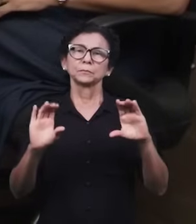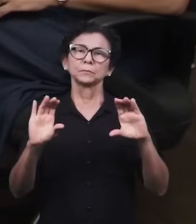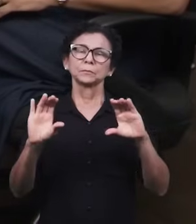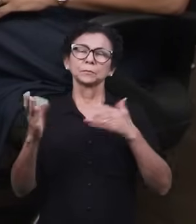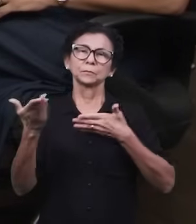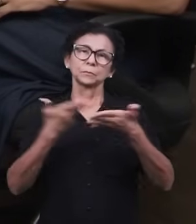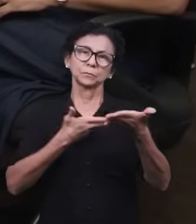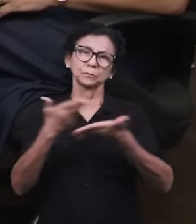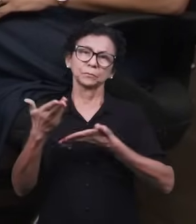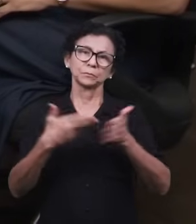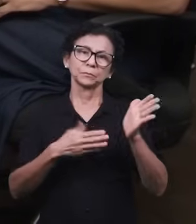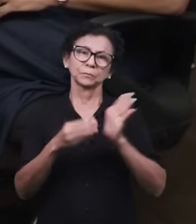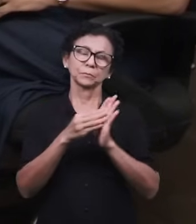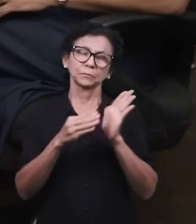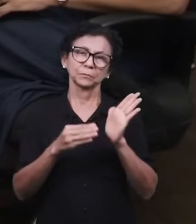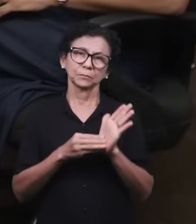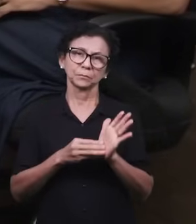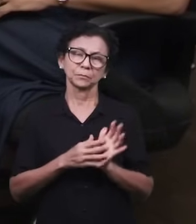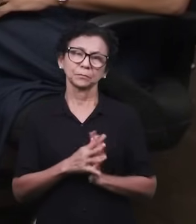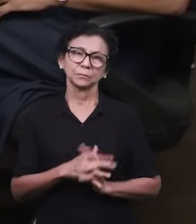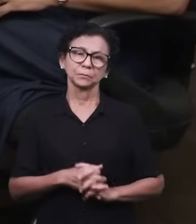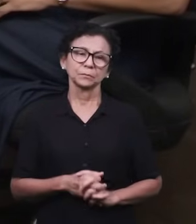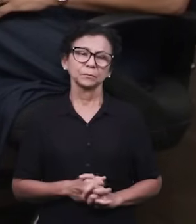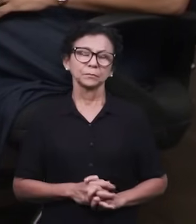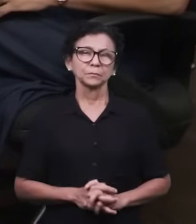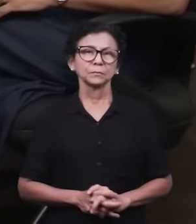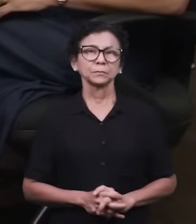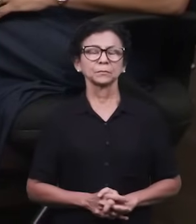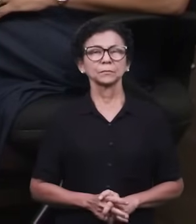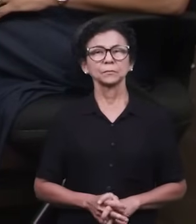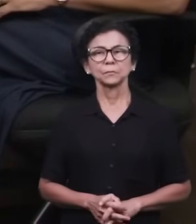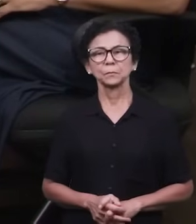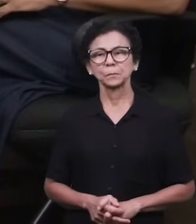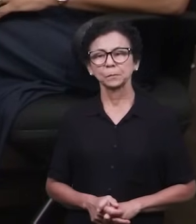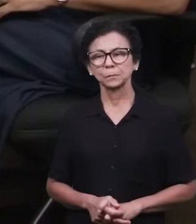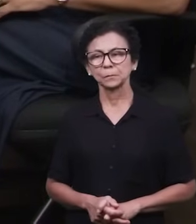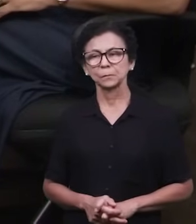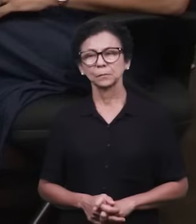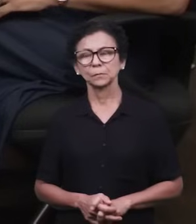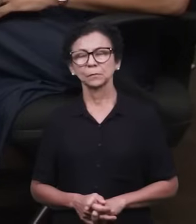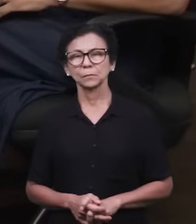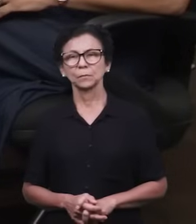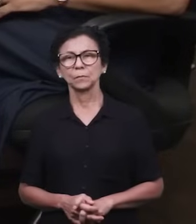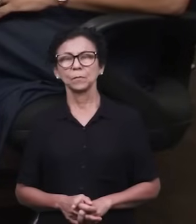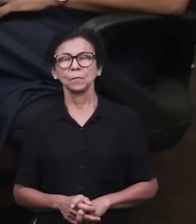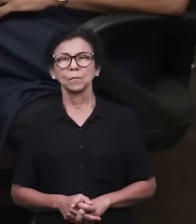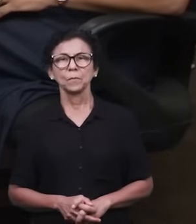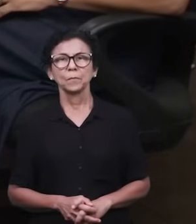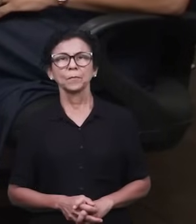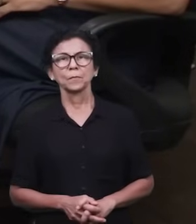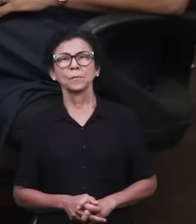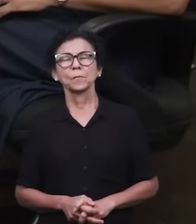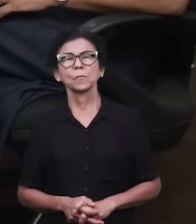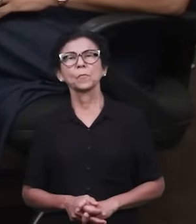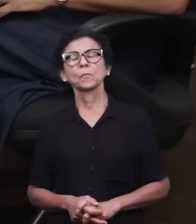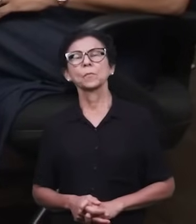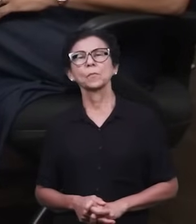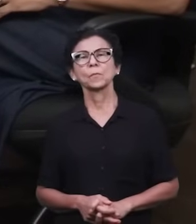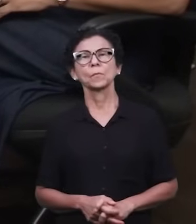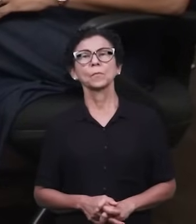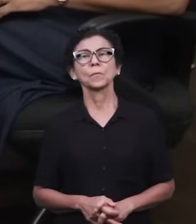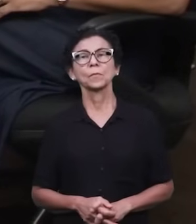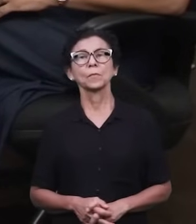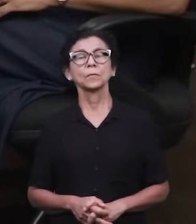compartilhar esse conteúdo que está sendo gerado aqui. Nós tivemos, Fábio, a participação da irmã Mike, né, do